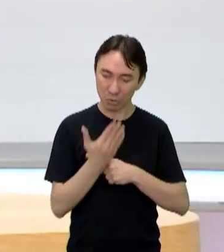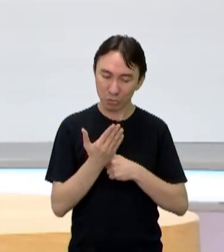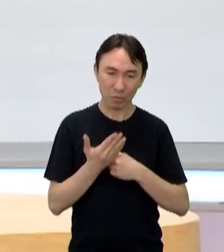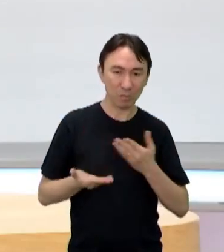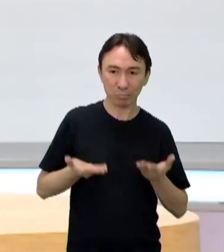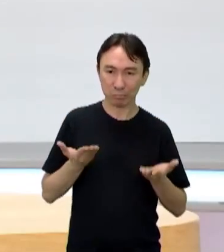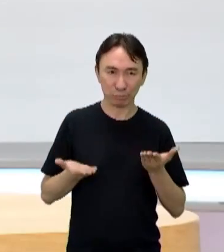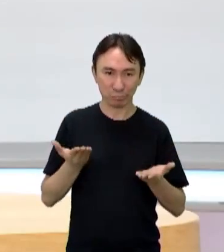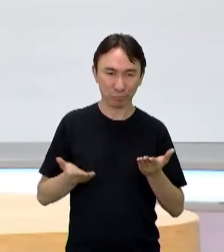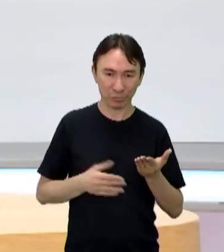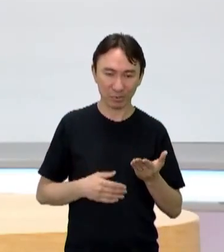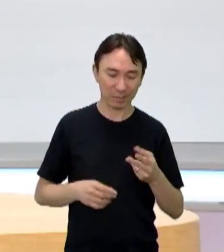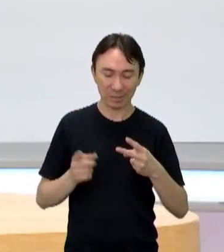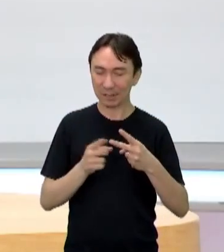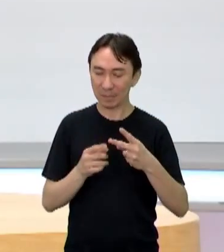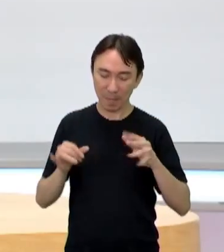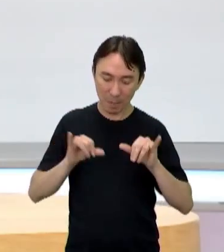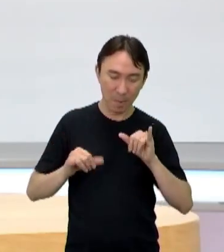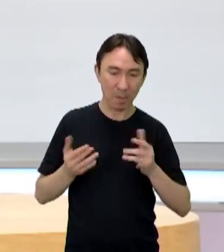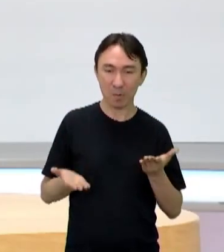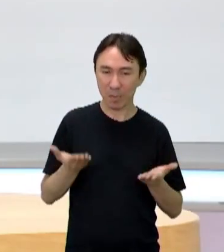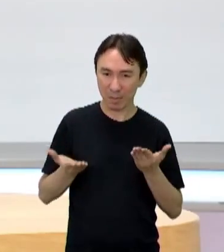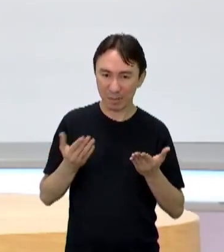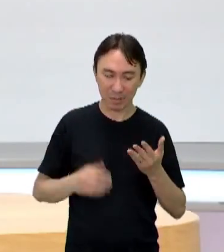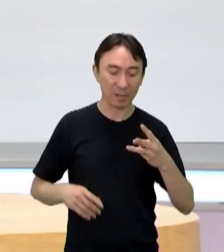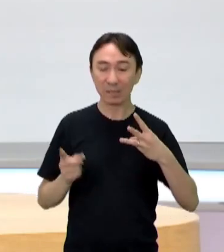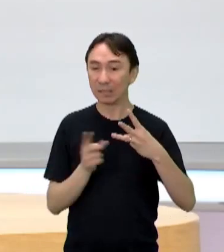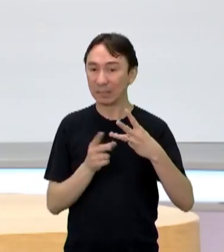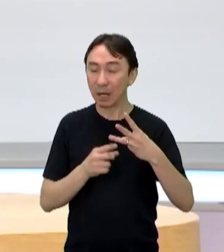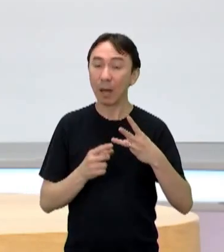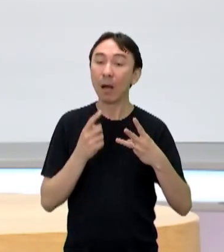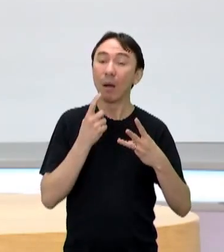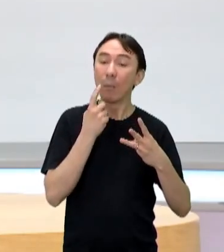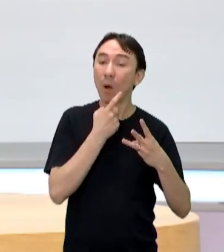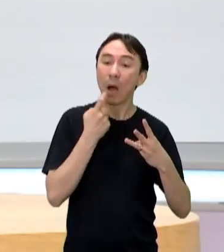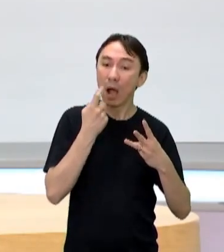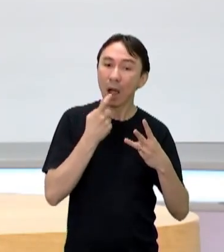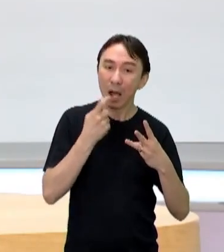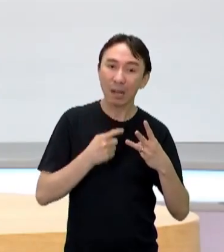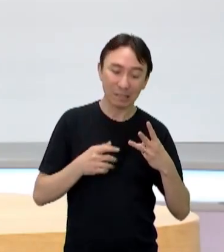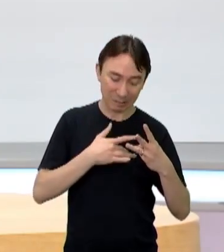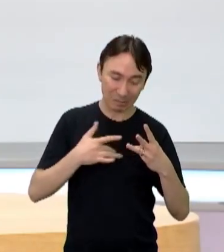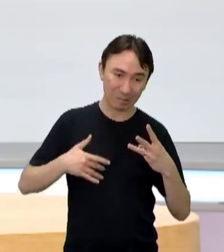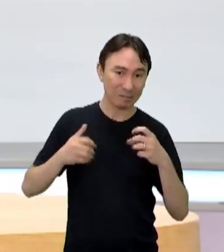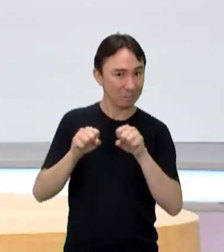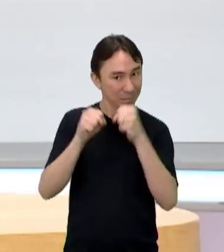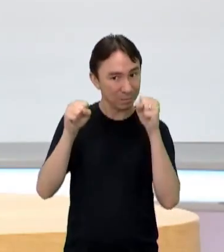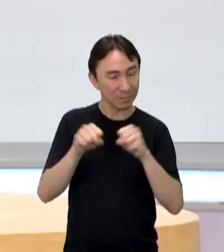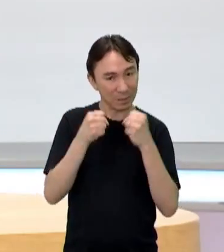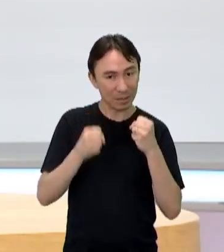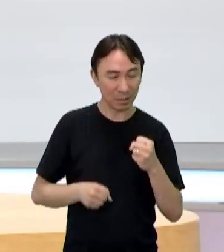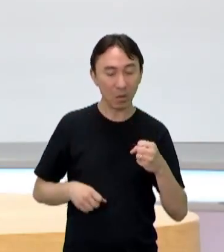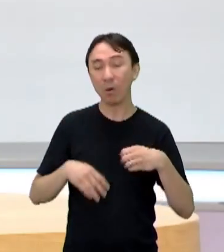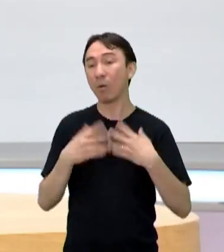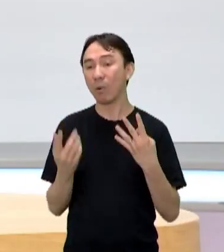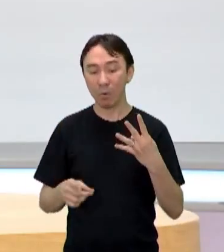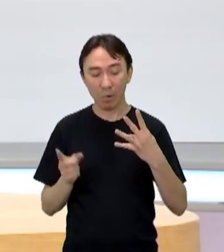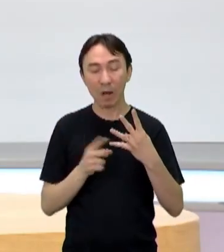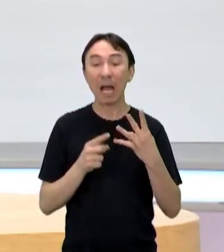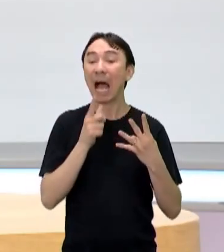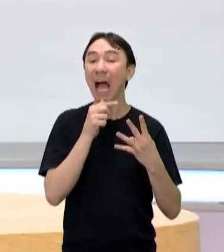químico, pode prejudicar a saúde bucal ou deve ser trocado pela água. O que nós vamos fazer